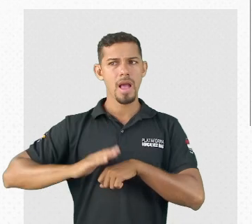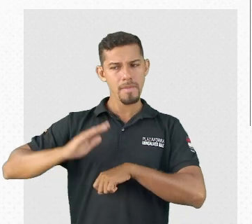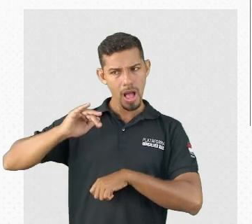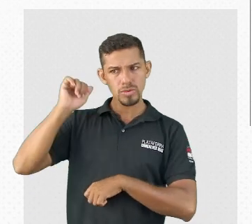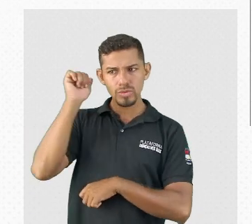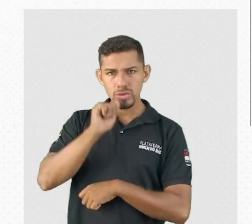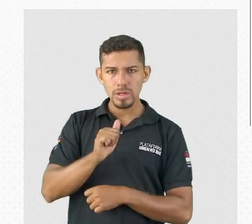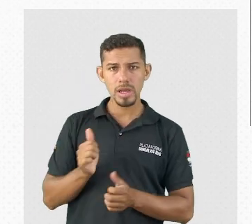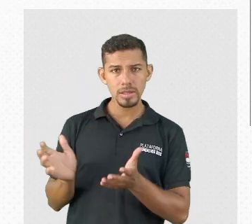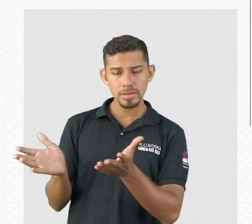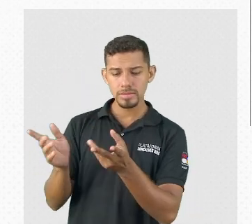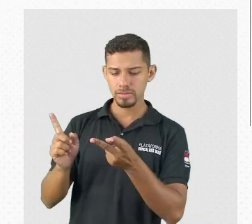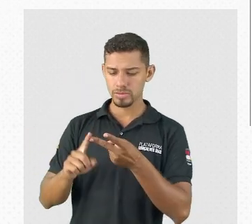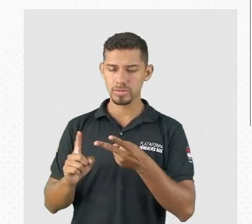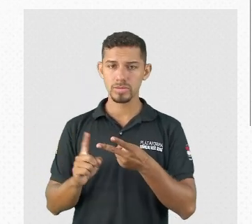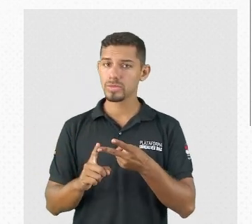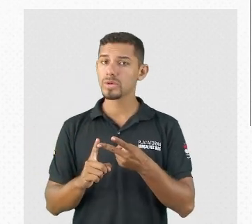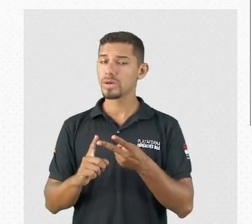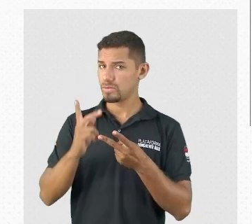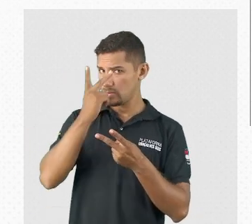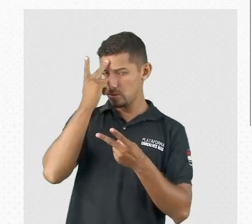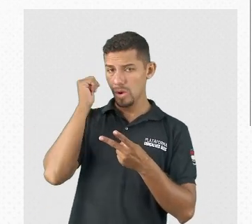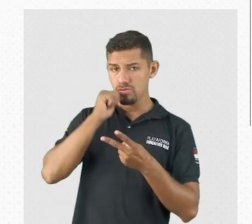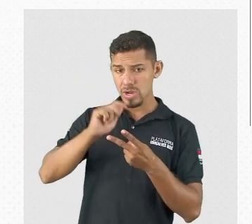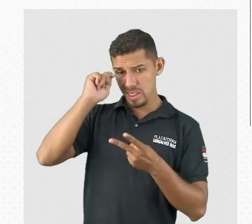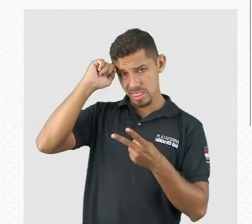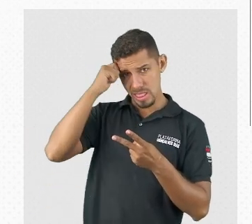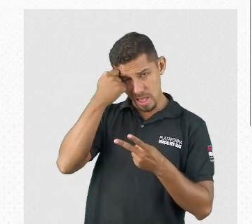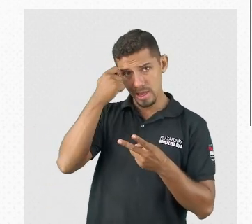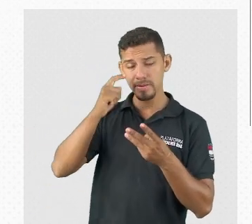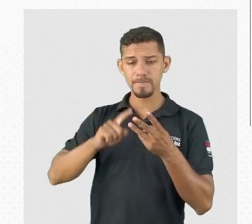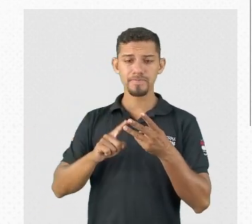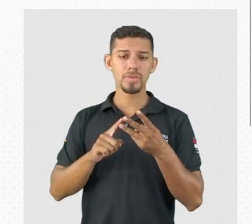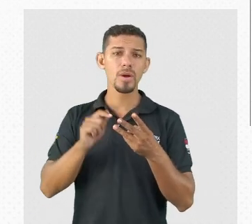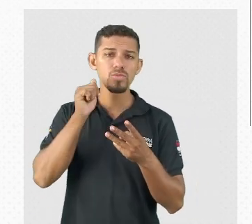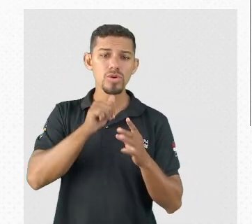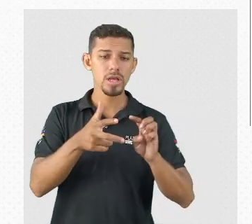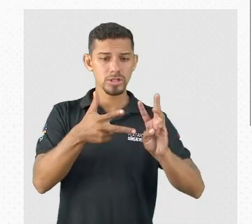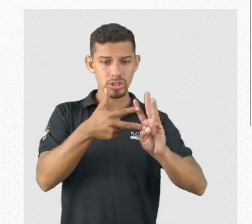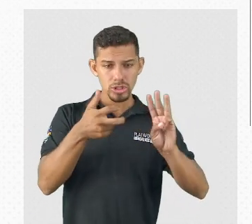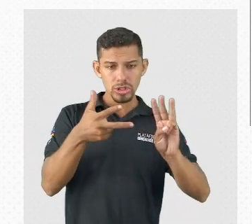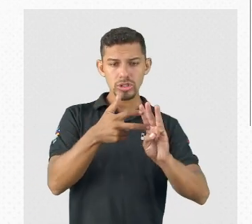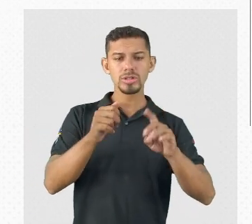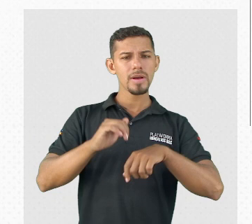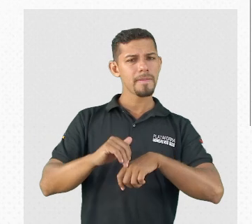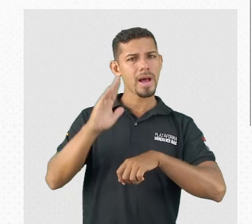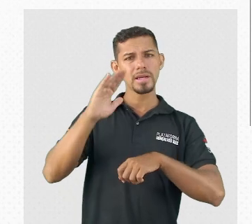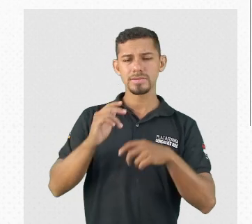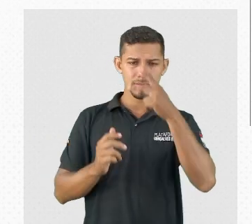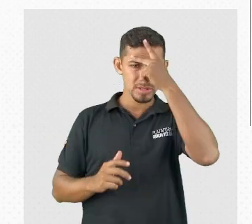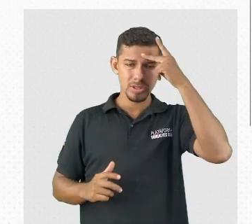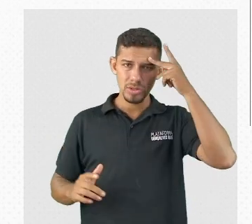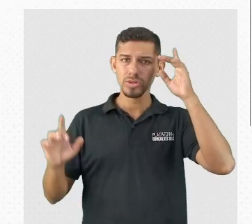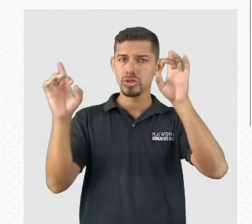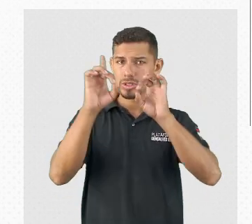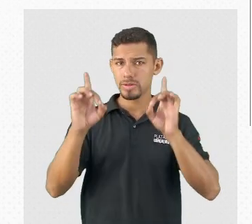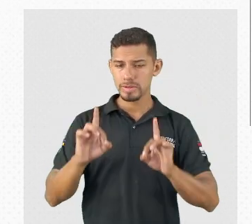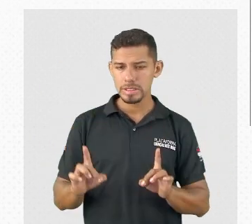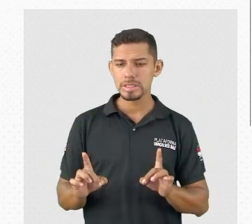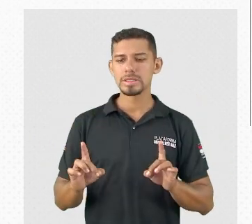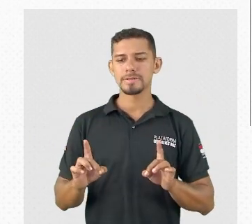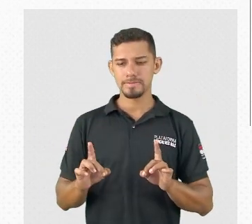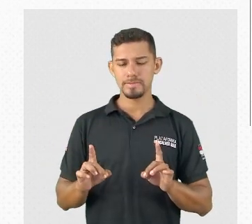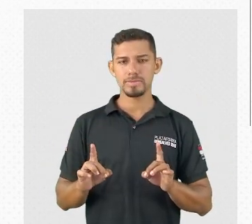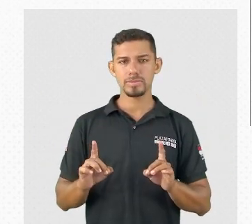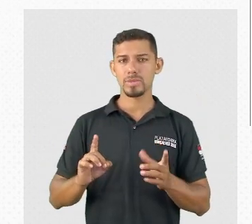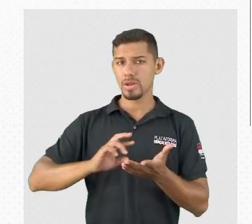mulheres, que a gente tenha mais mulheres negras, que a gente tenha mais mulheres indígenas, que a gente tenha mais pessoas com deficiência, né?